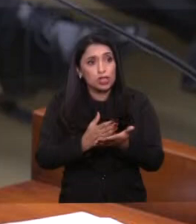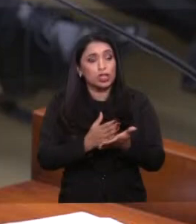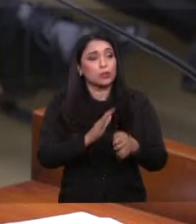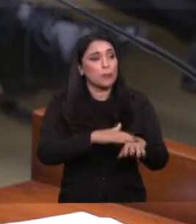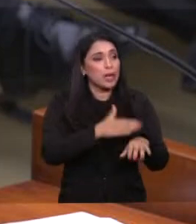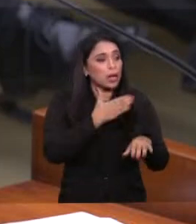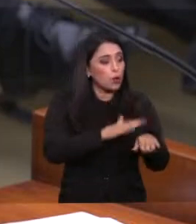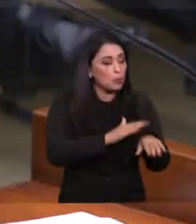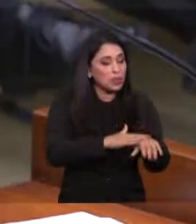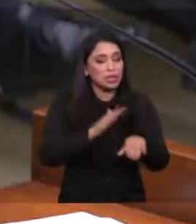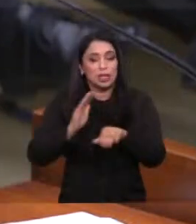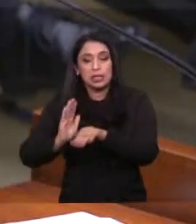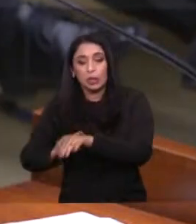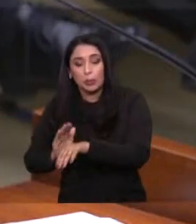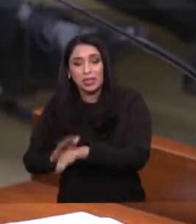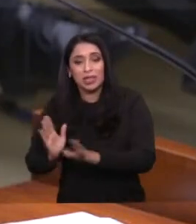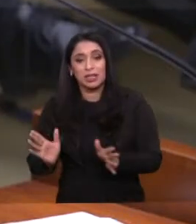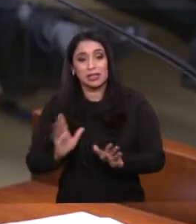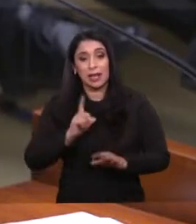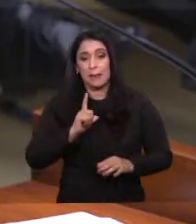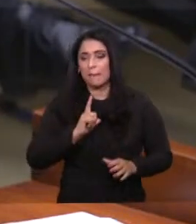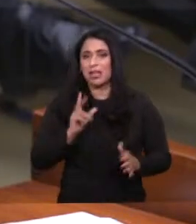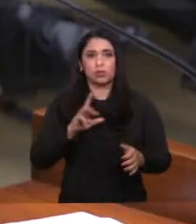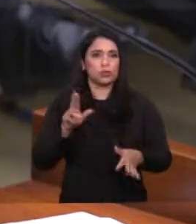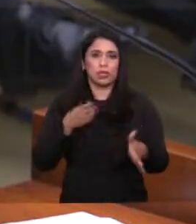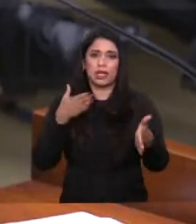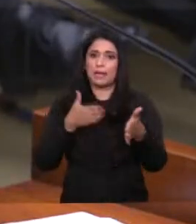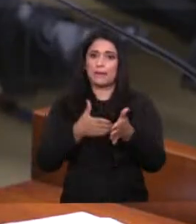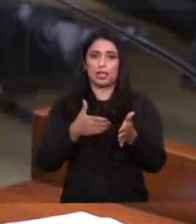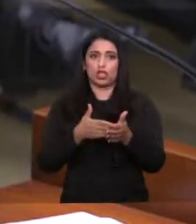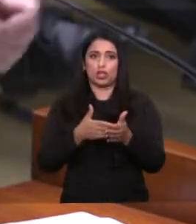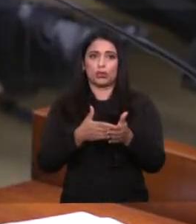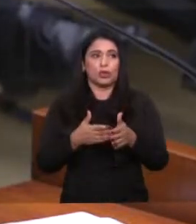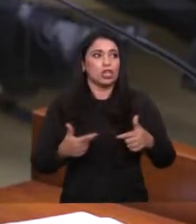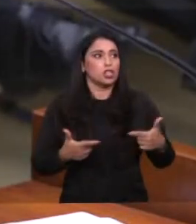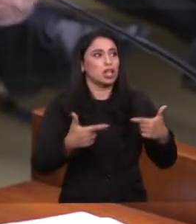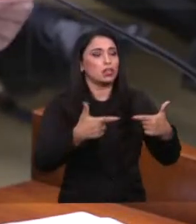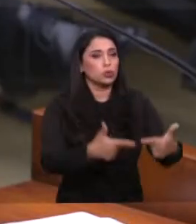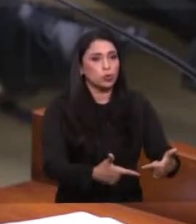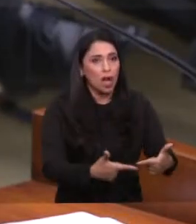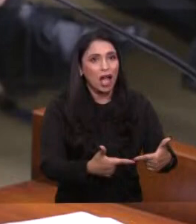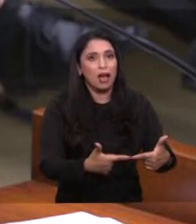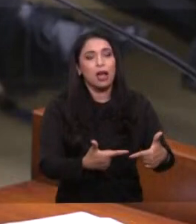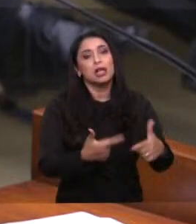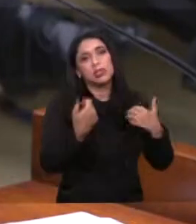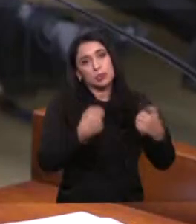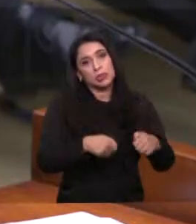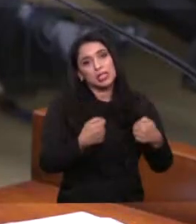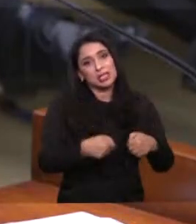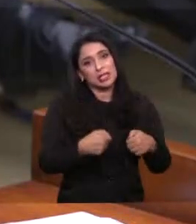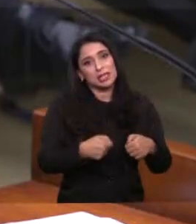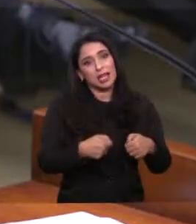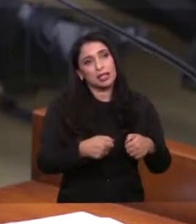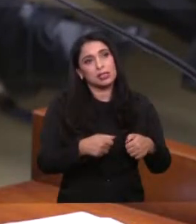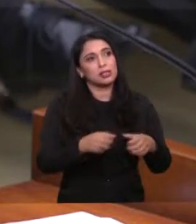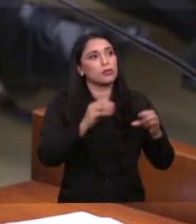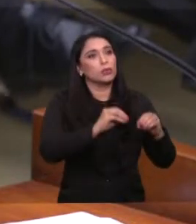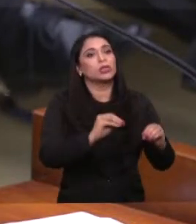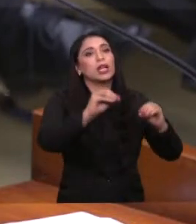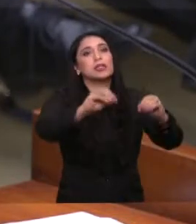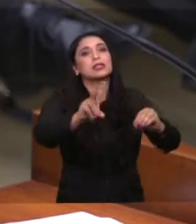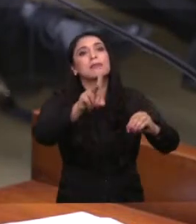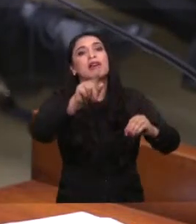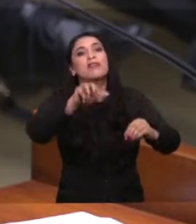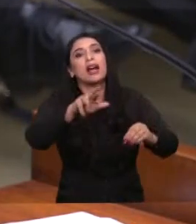do inquérito não está impedido de atuar na ação penal na hipótese de vir a ser transferido para uma das varas